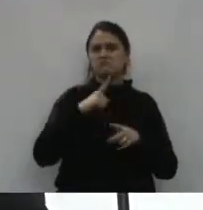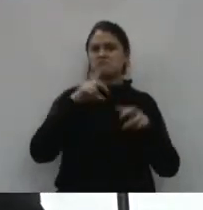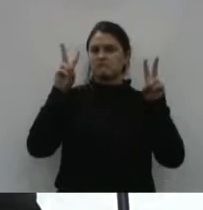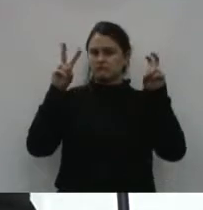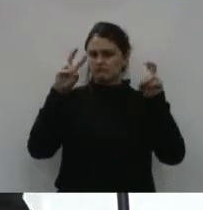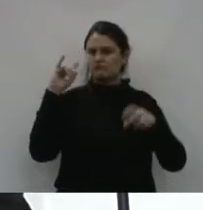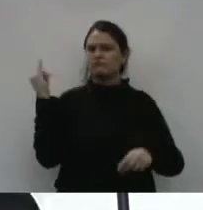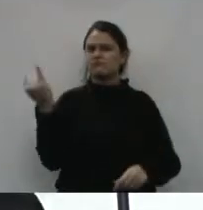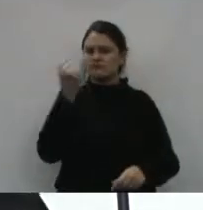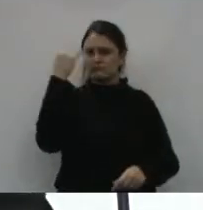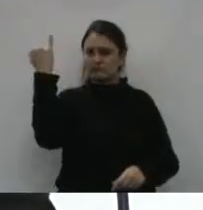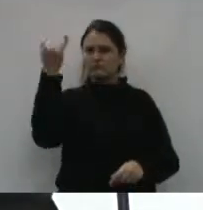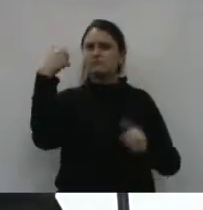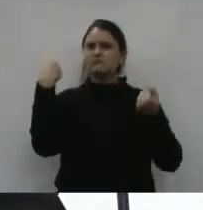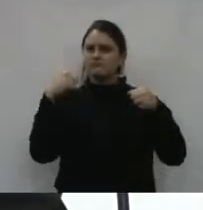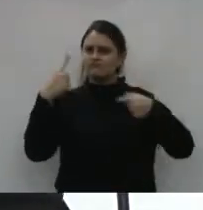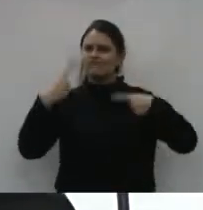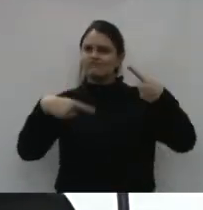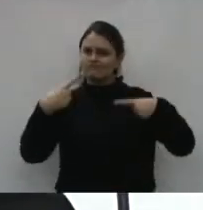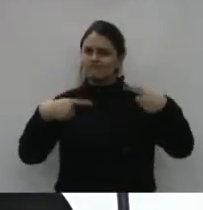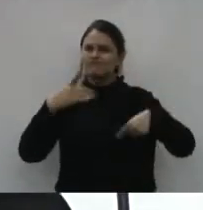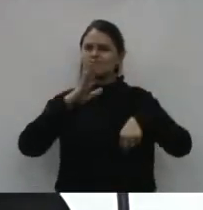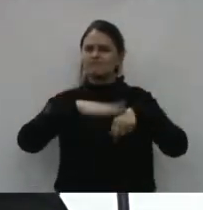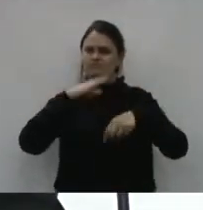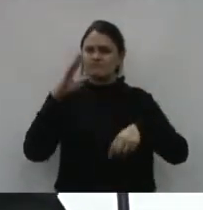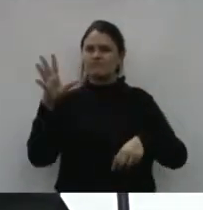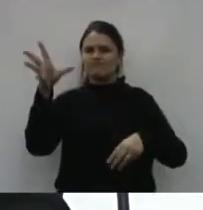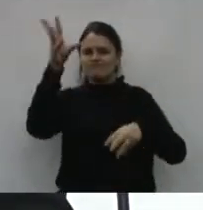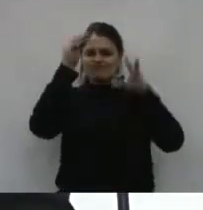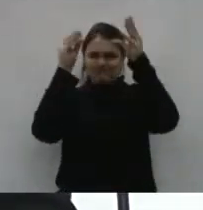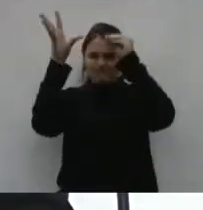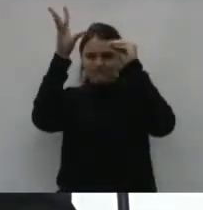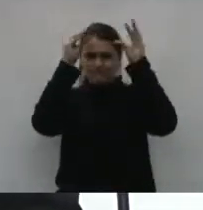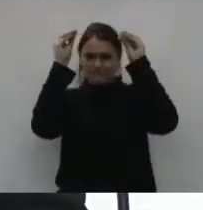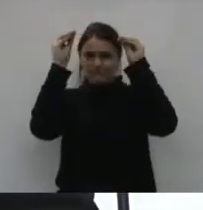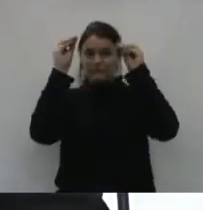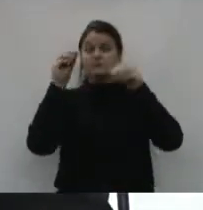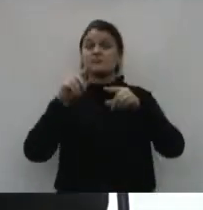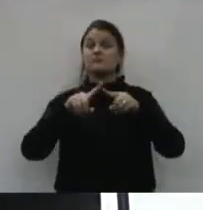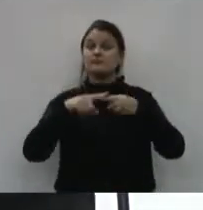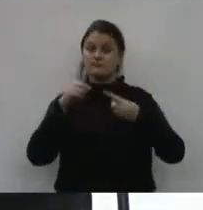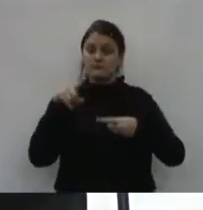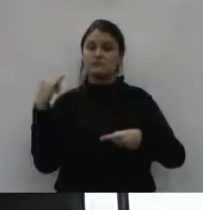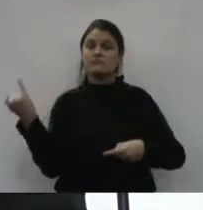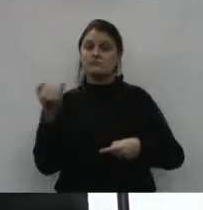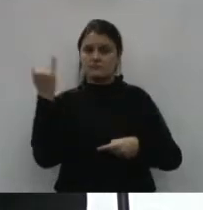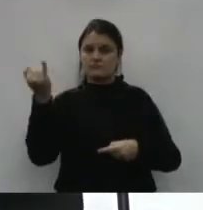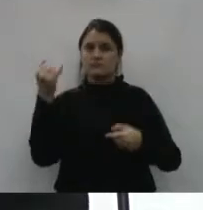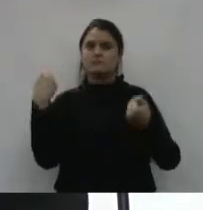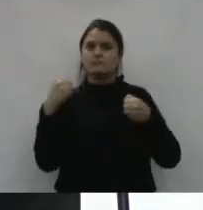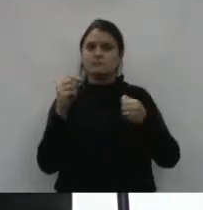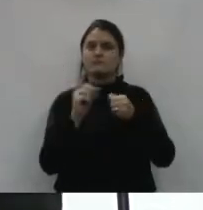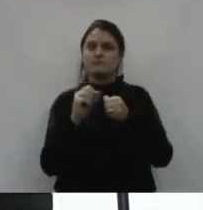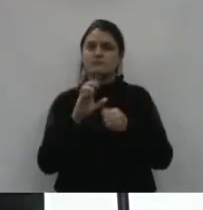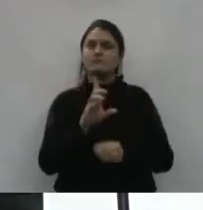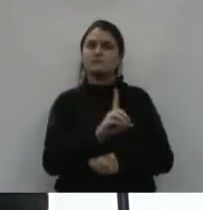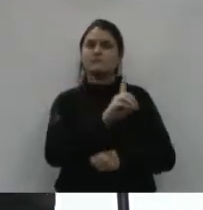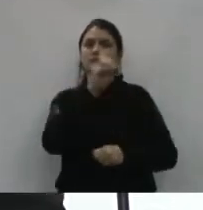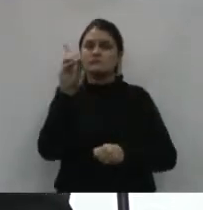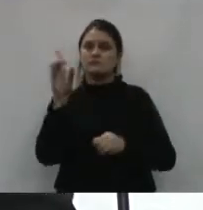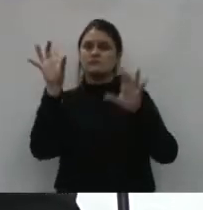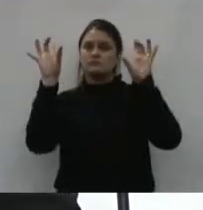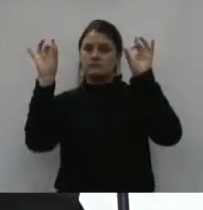abranger um assunto tão tão delicado né é mas é ao mesmo tempo é importante que seja definida uma data